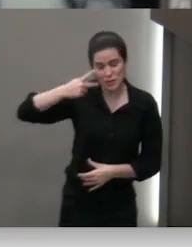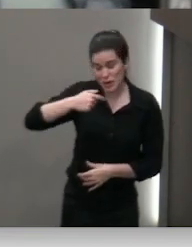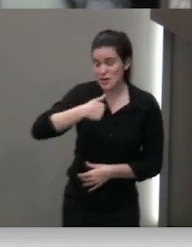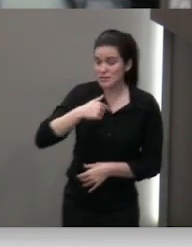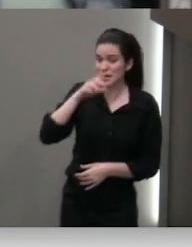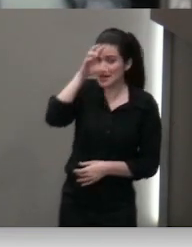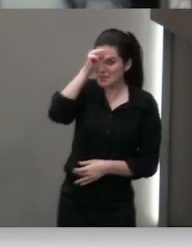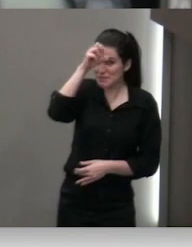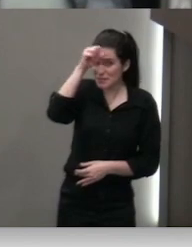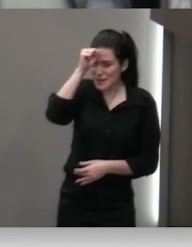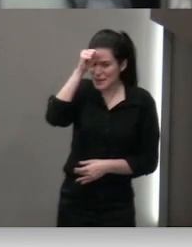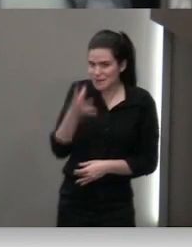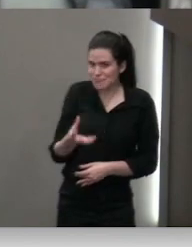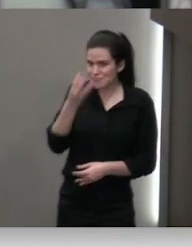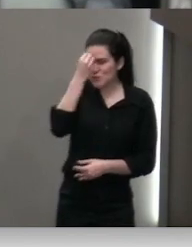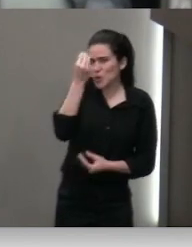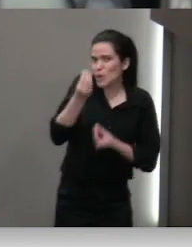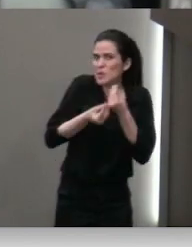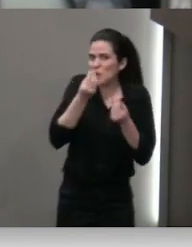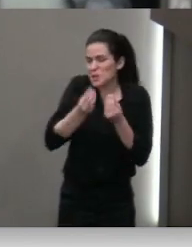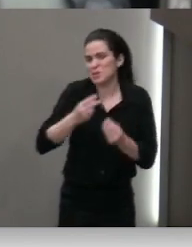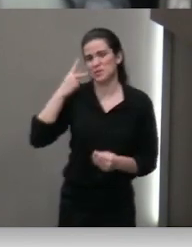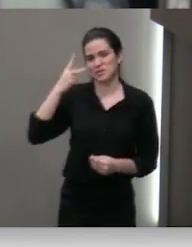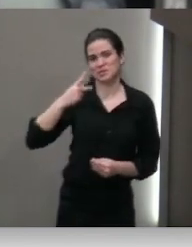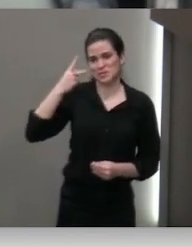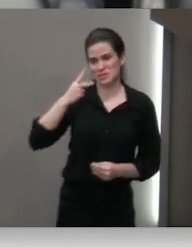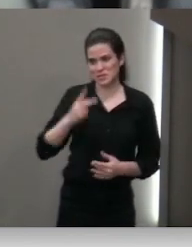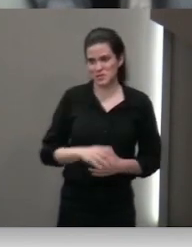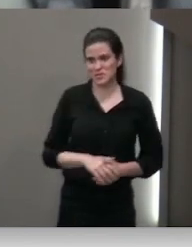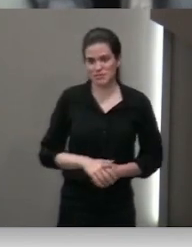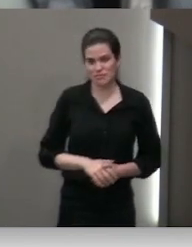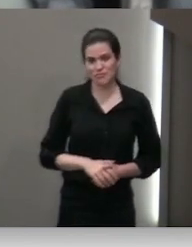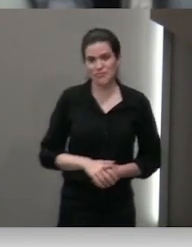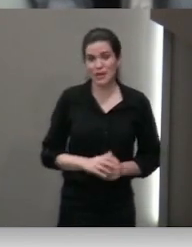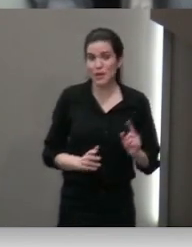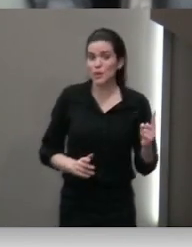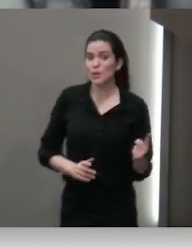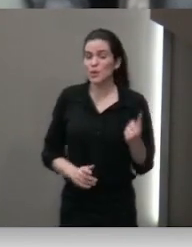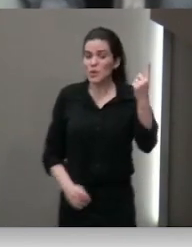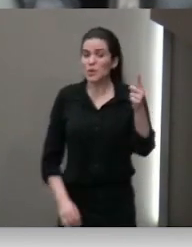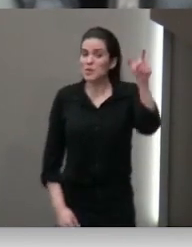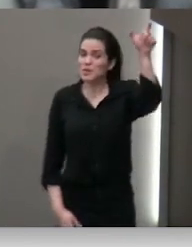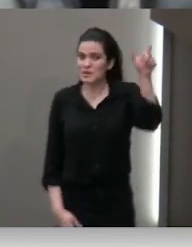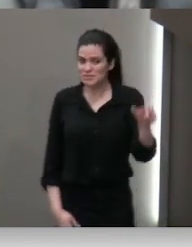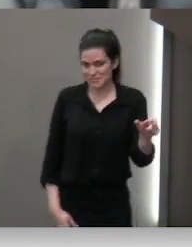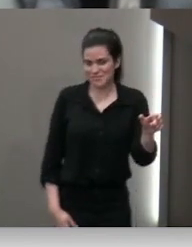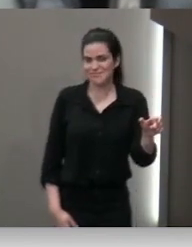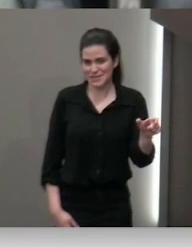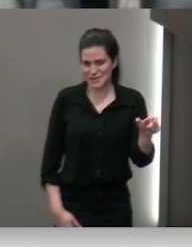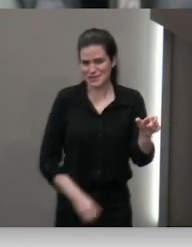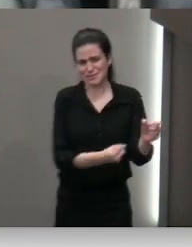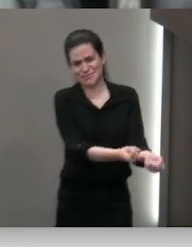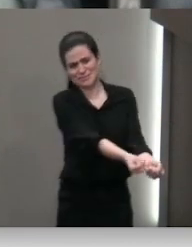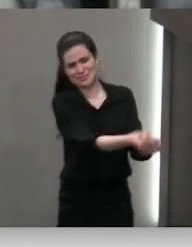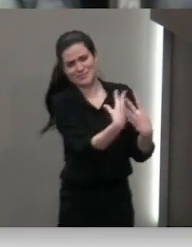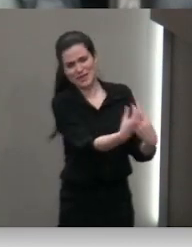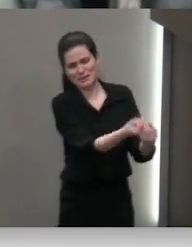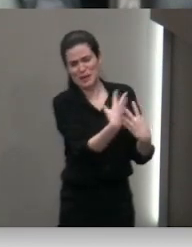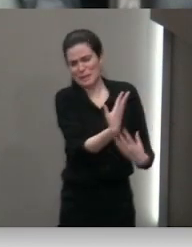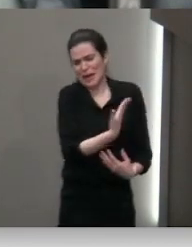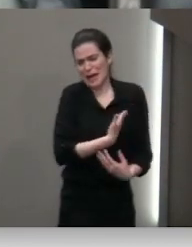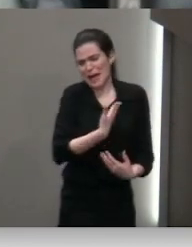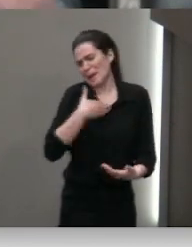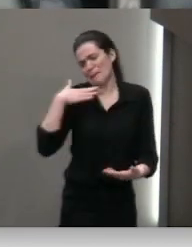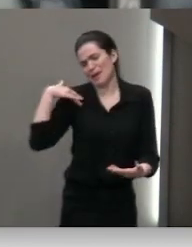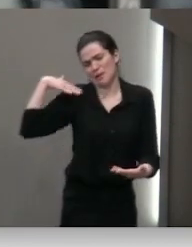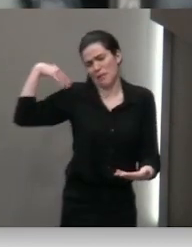política e uma das pessoas em que eu me espelho, que eu orgulho de ter sido companheiro e ser amigo até hoje,